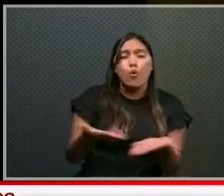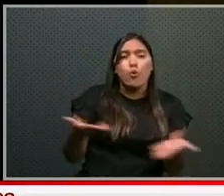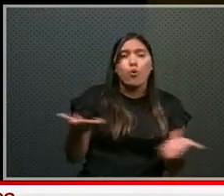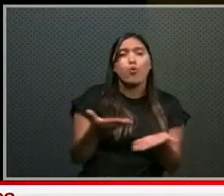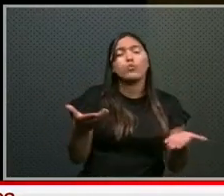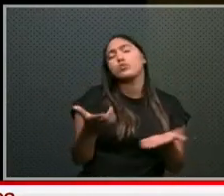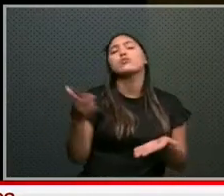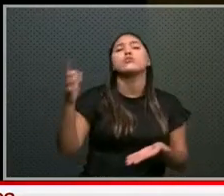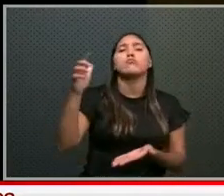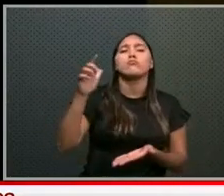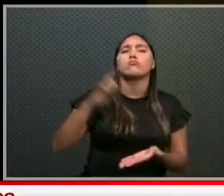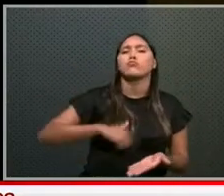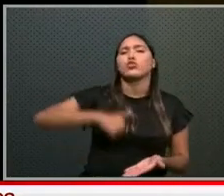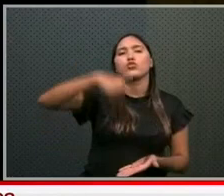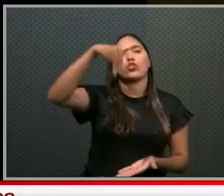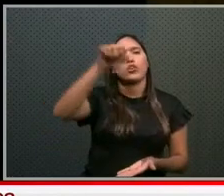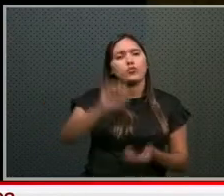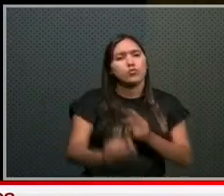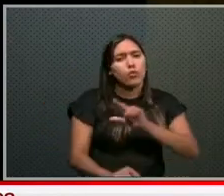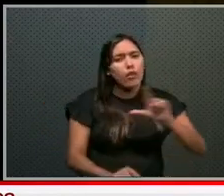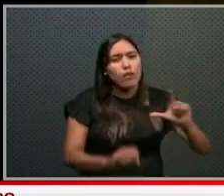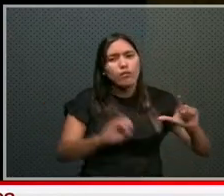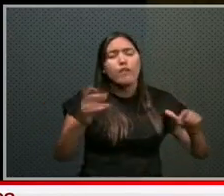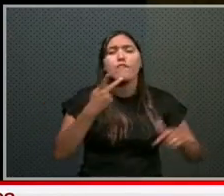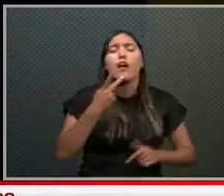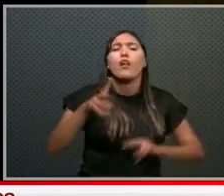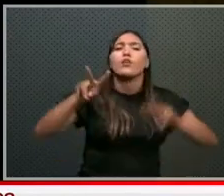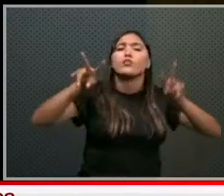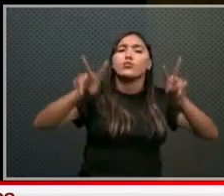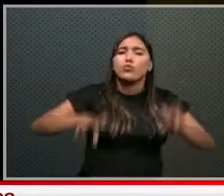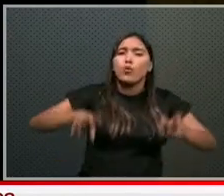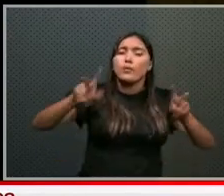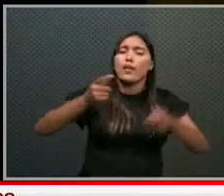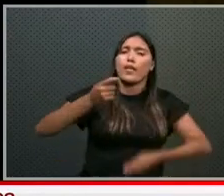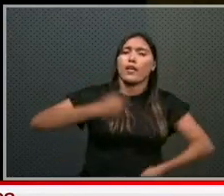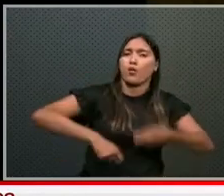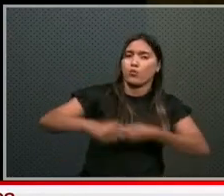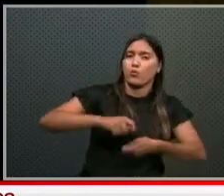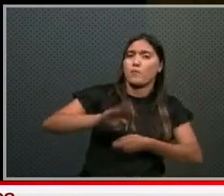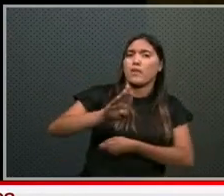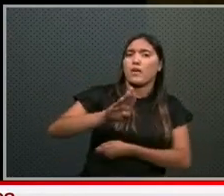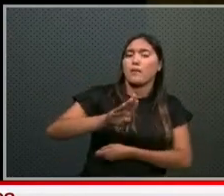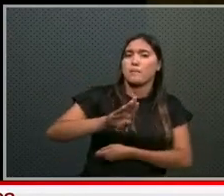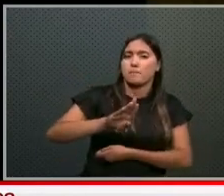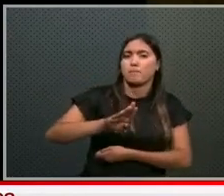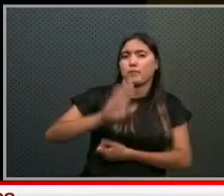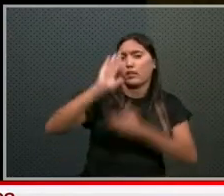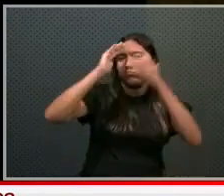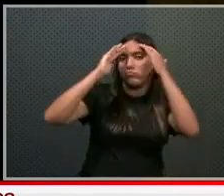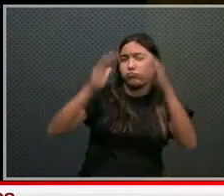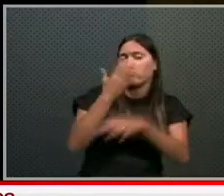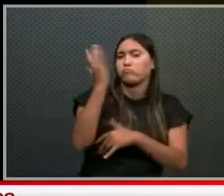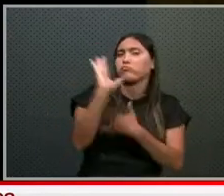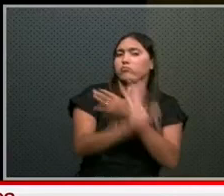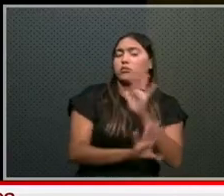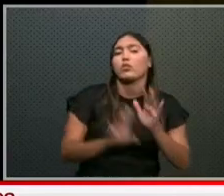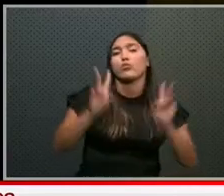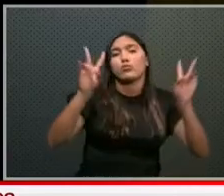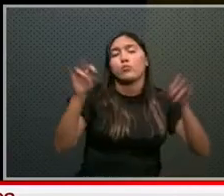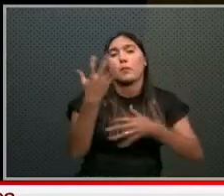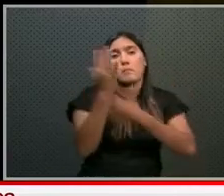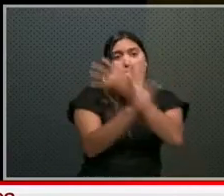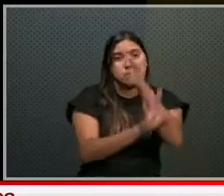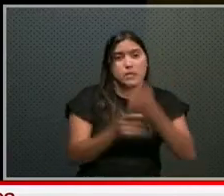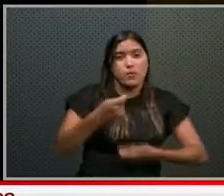nos seus quatro cantos discussões sobre a fortaleza da bioeconomia então percebam senhoras e senhores falar de bioeconomia